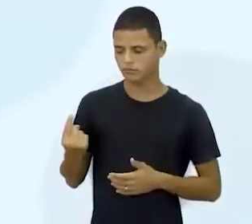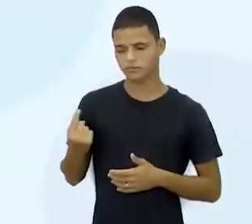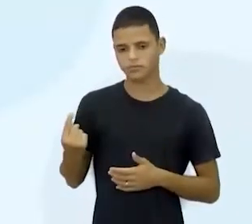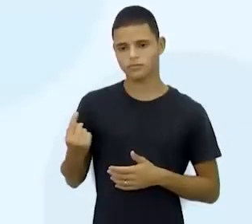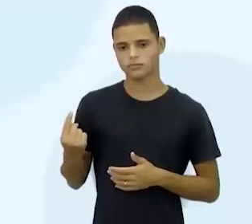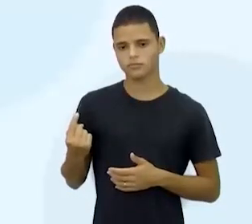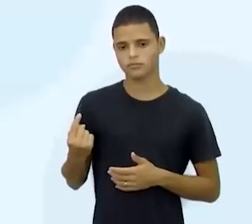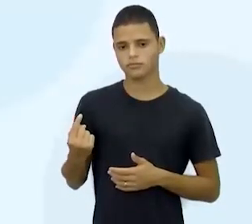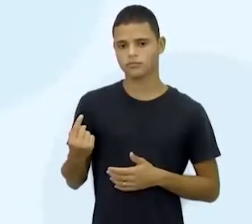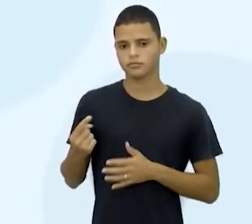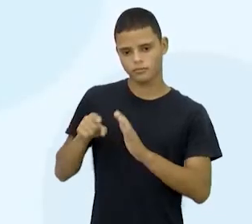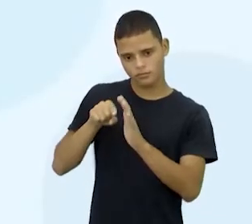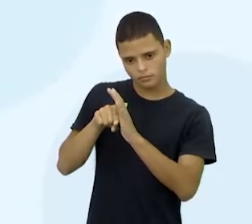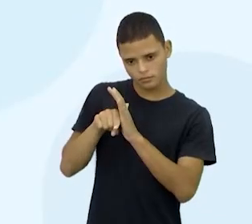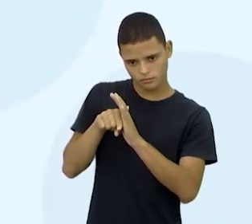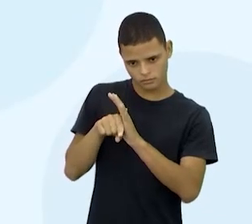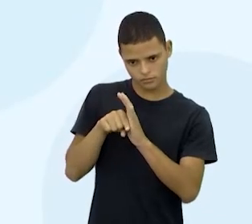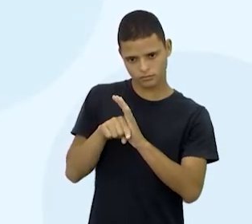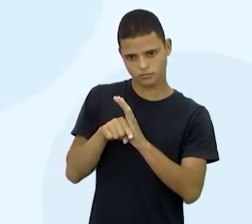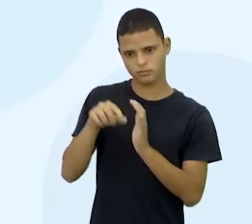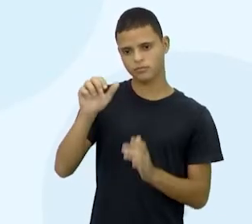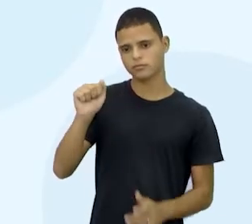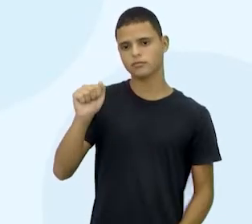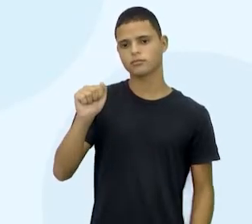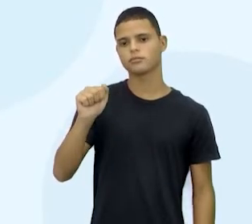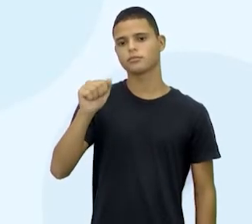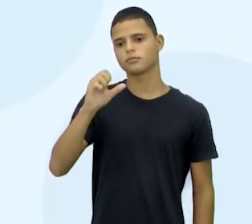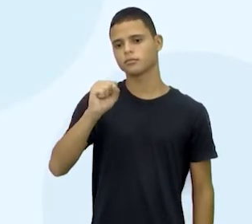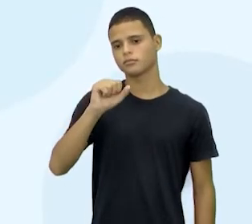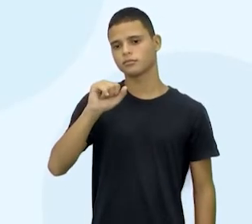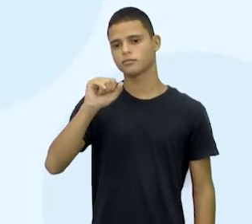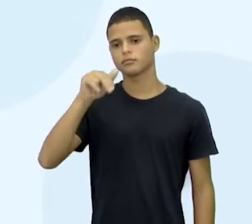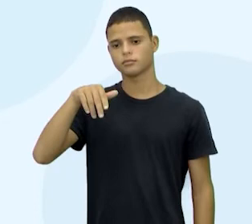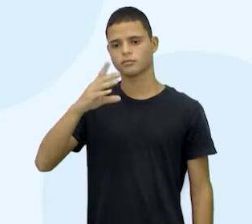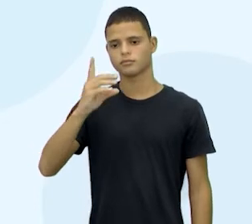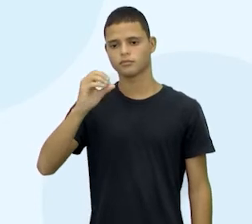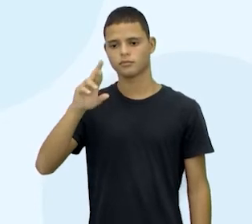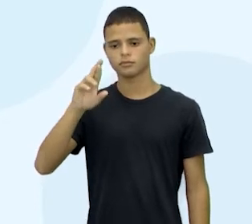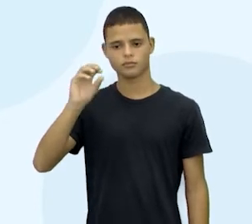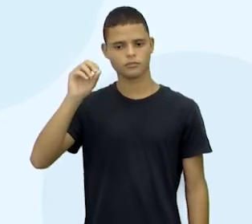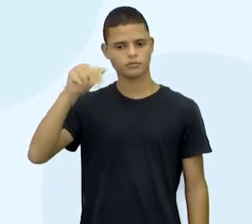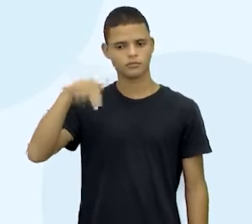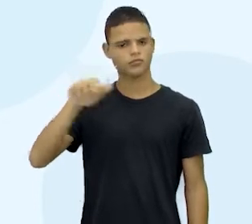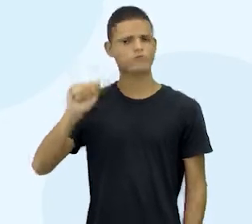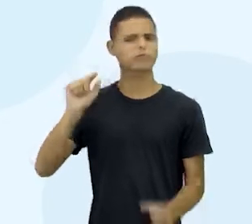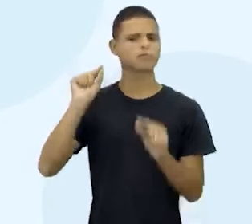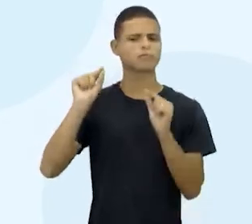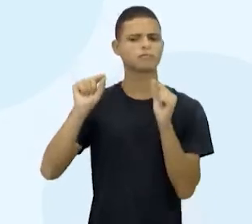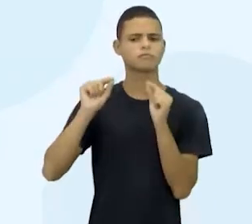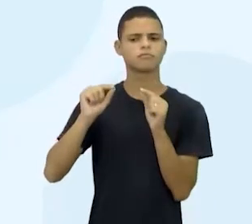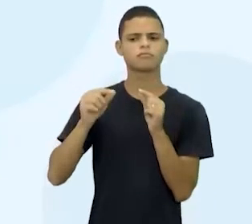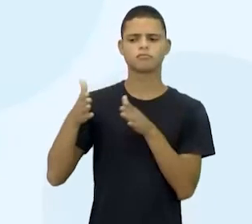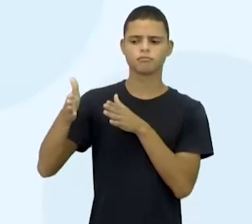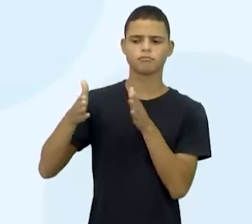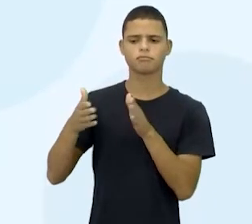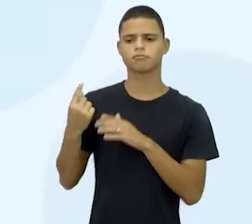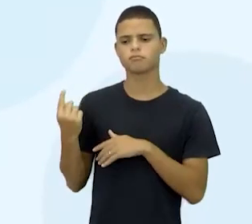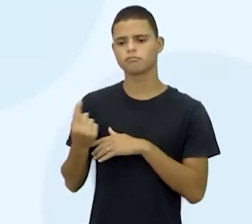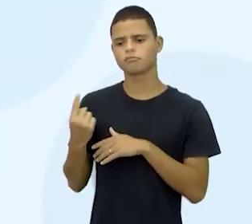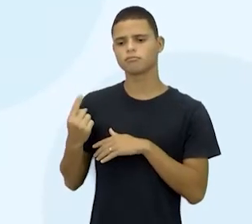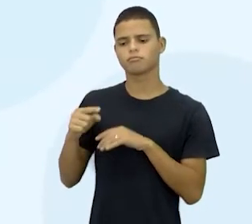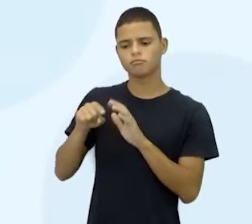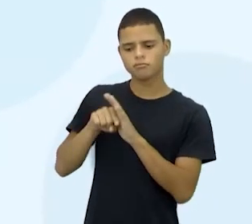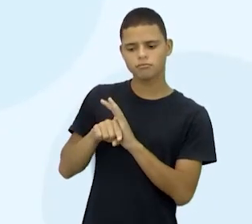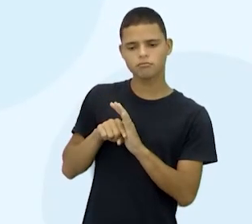só, faça uma pesquisa assíncrona. O que é a pesquisa assíncrona? É o momento que eu estou sozinho, tá? buscando